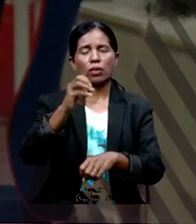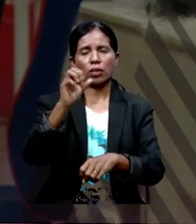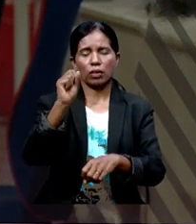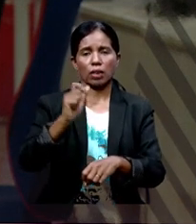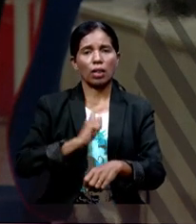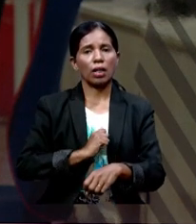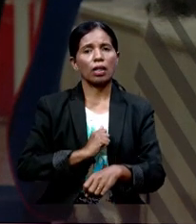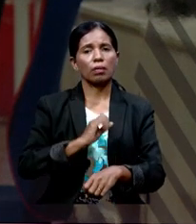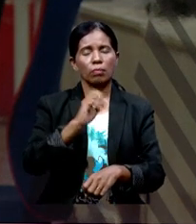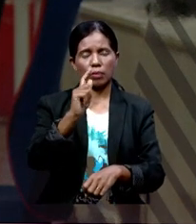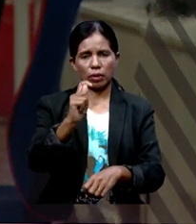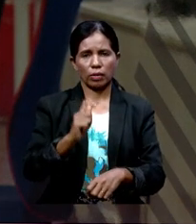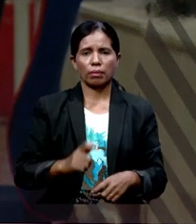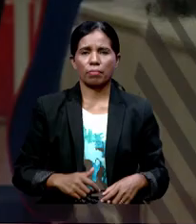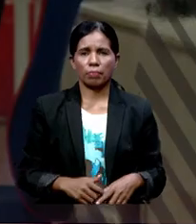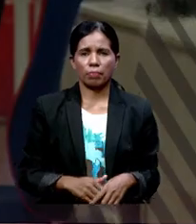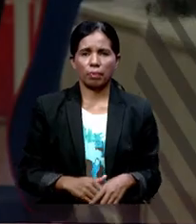Aimutin.